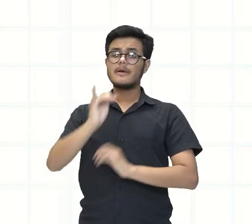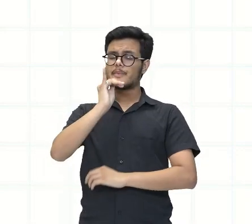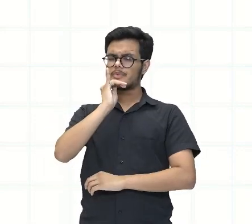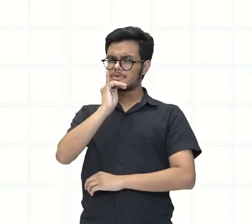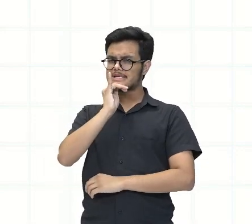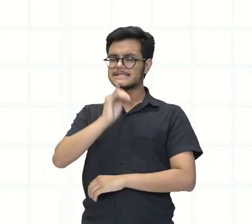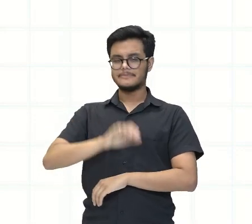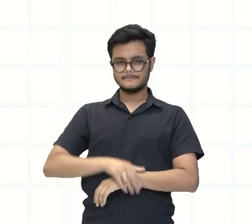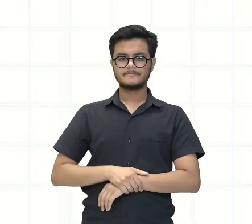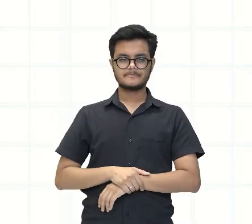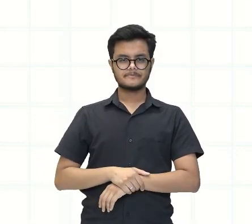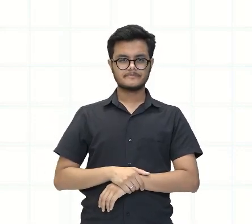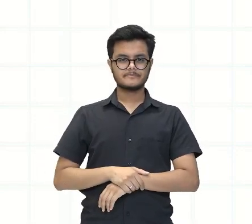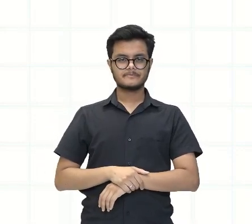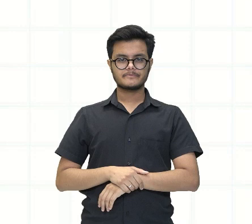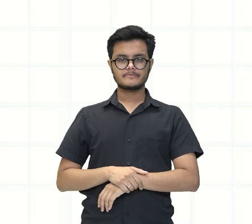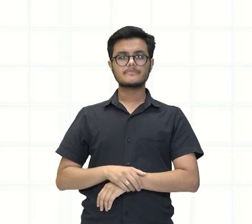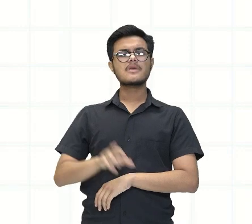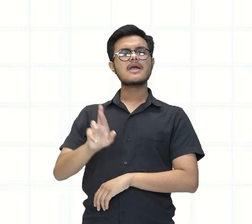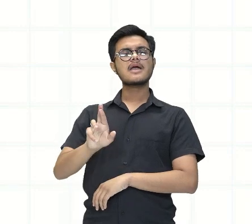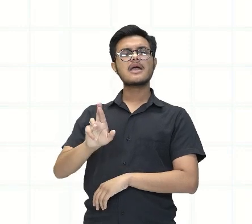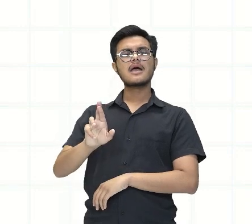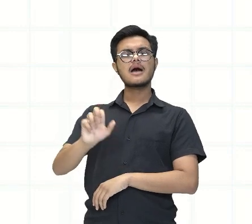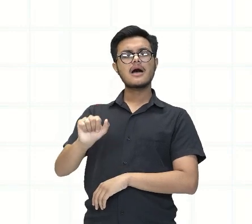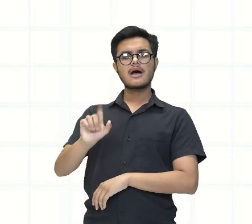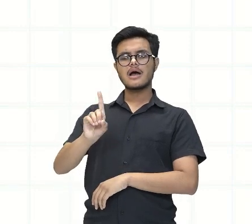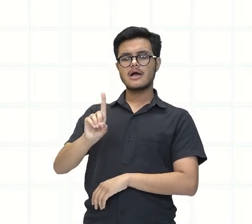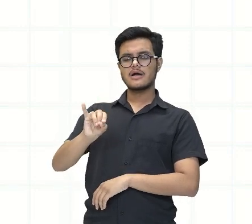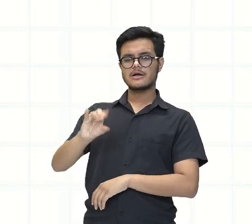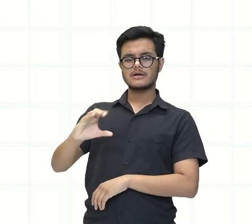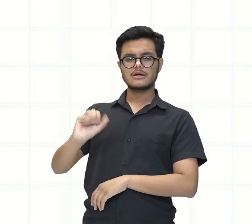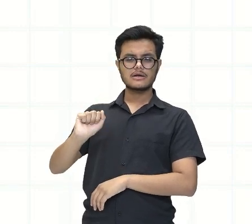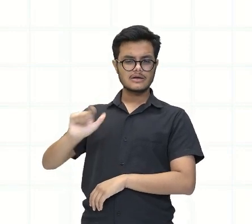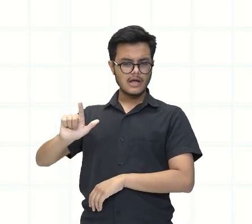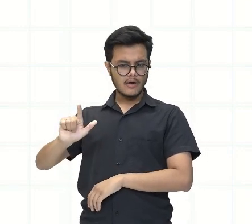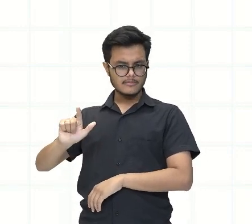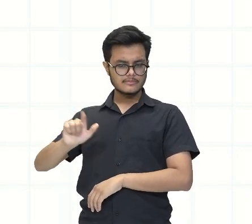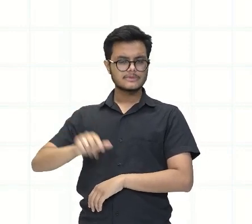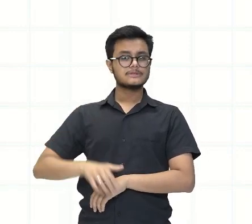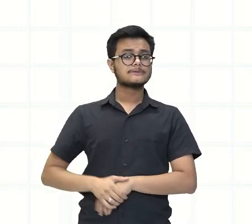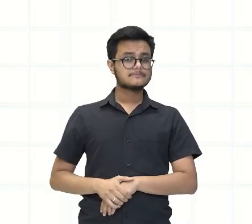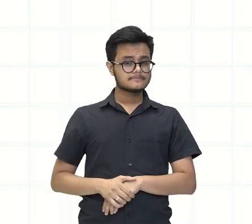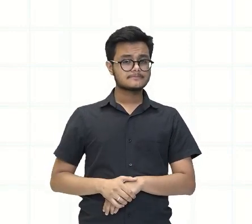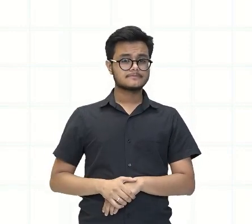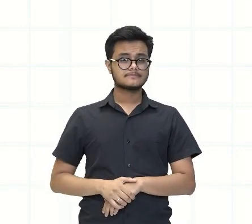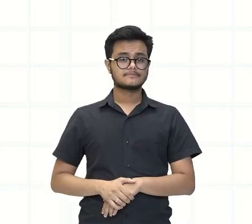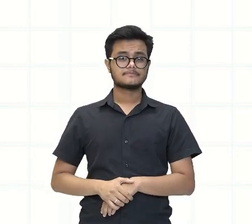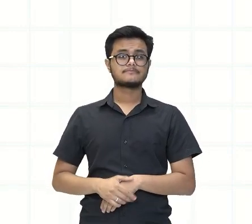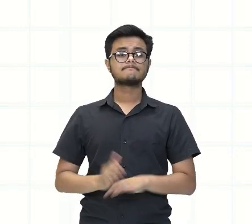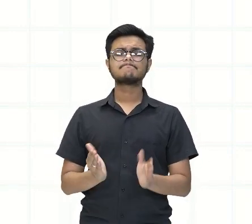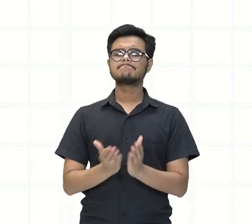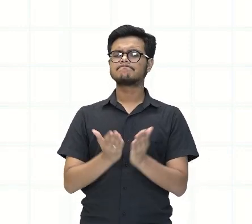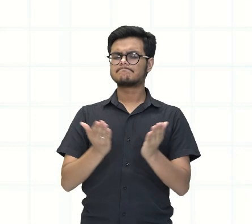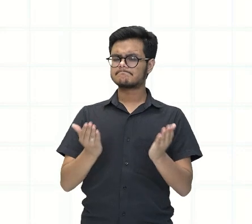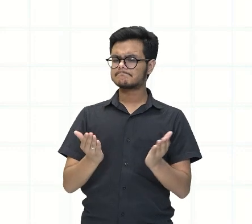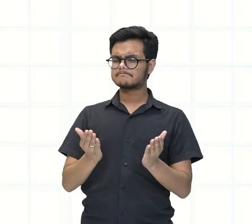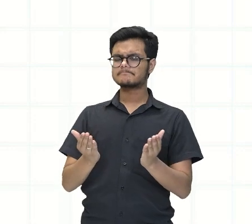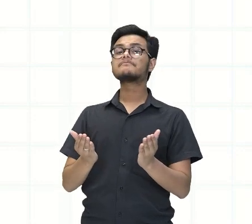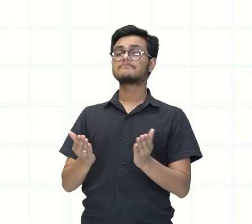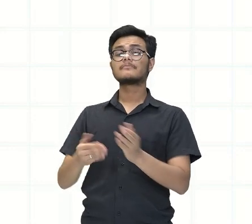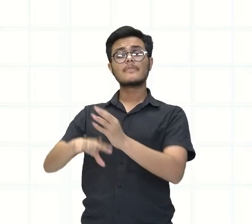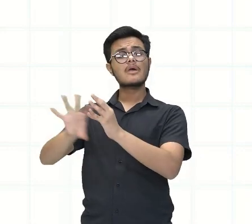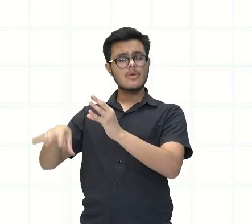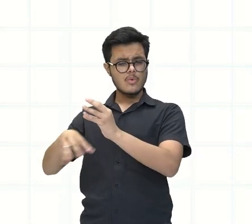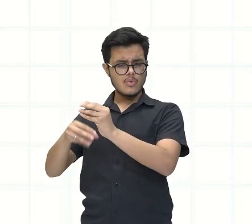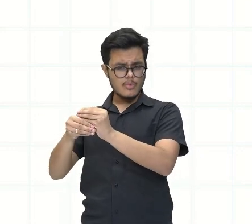radical do verbo, radical, raiz do verbo. E essa significação, esse sentido deste verbo